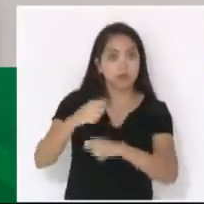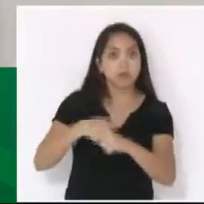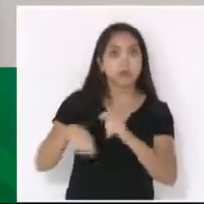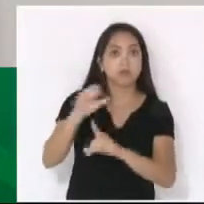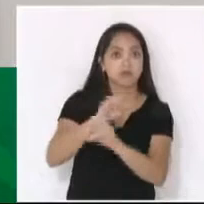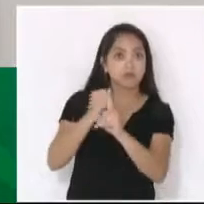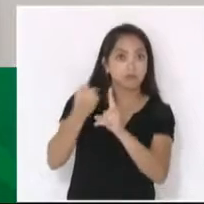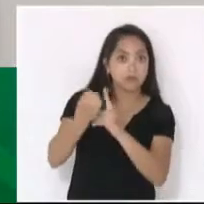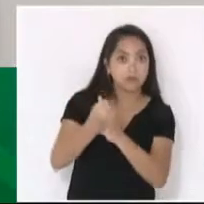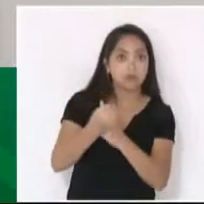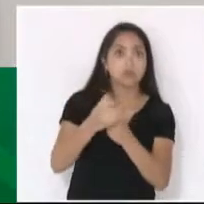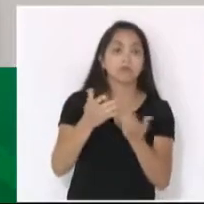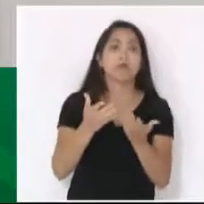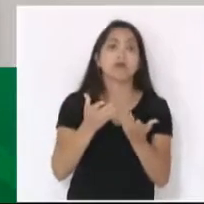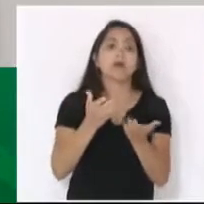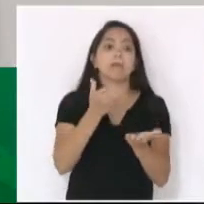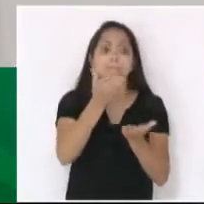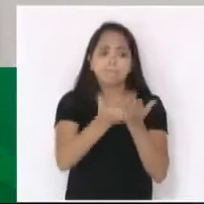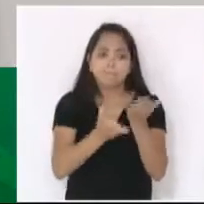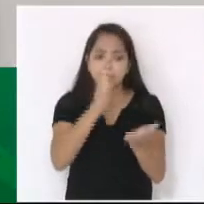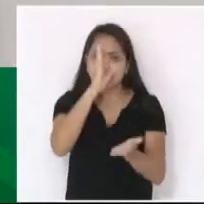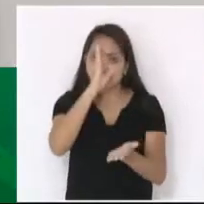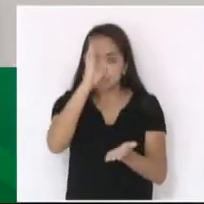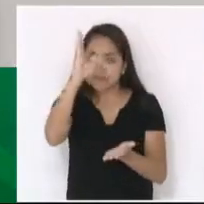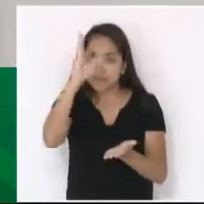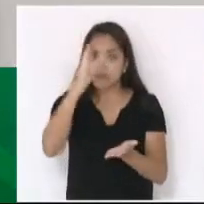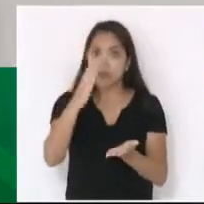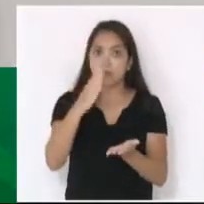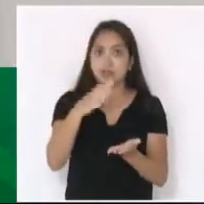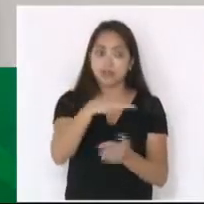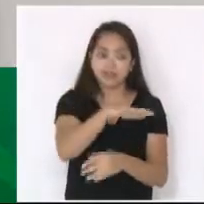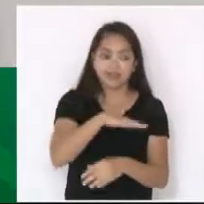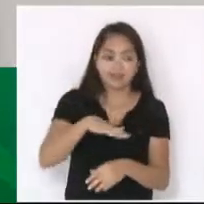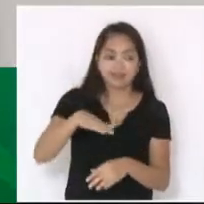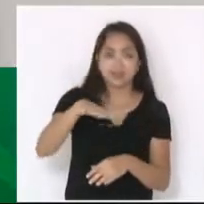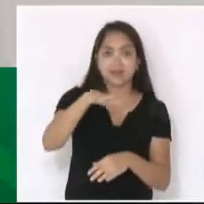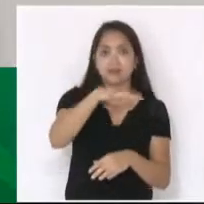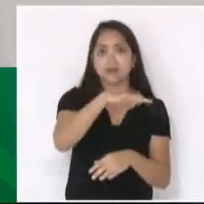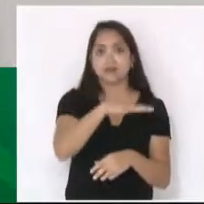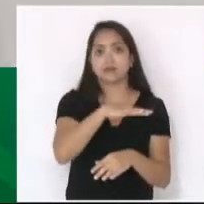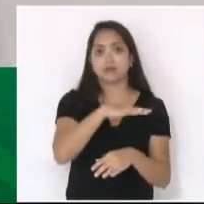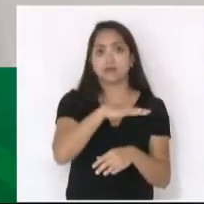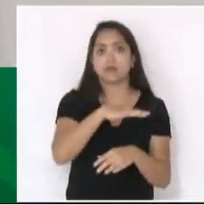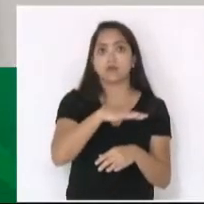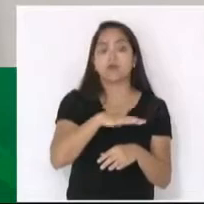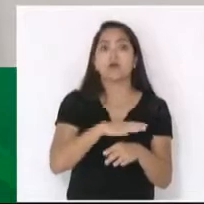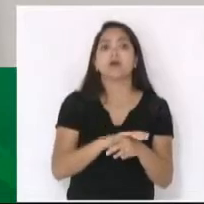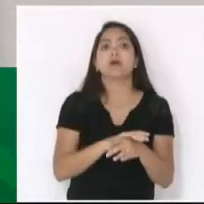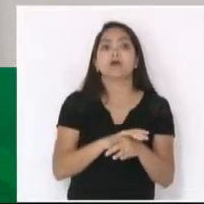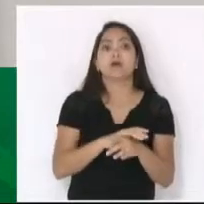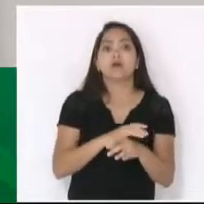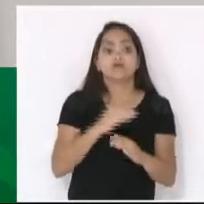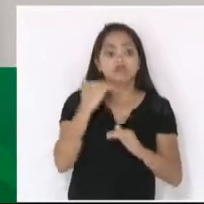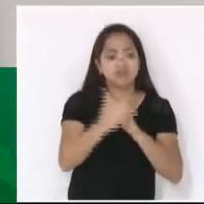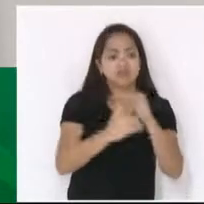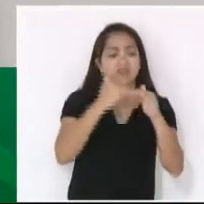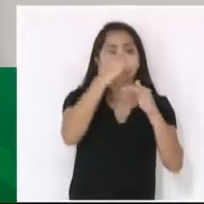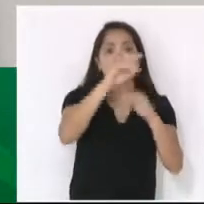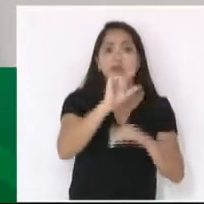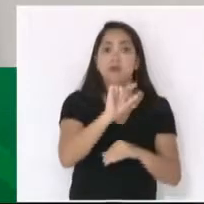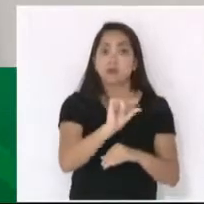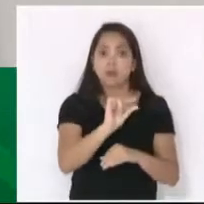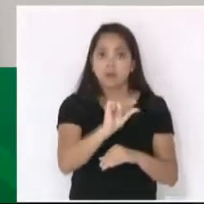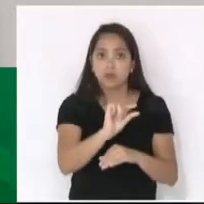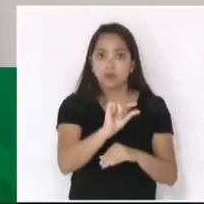atendendo Principalmente as e como menor índice de desenvolvimento humano no